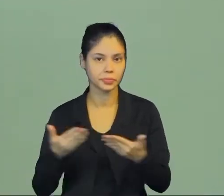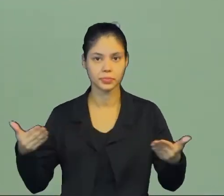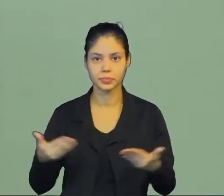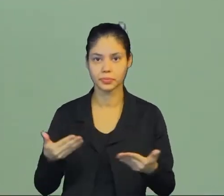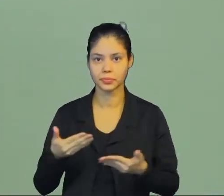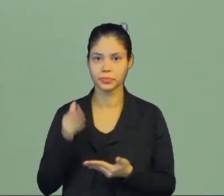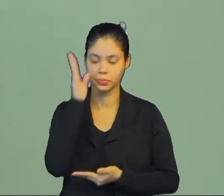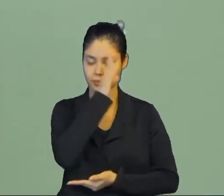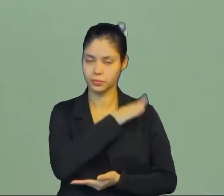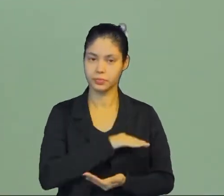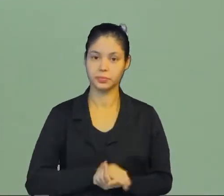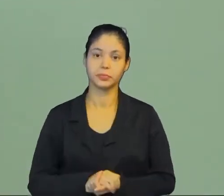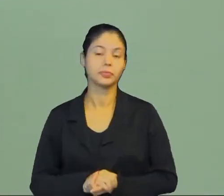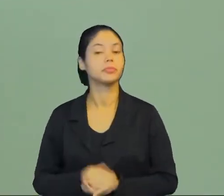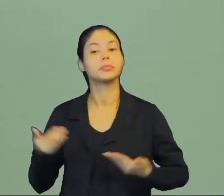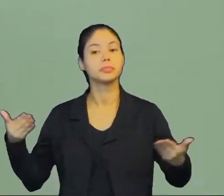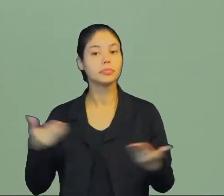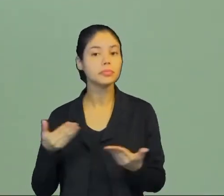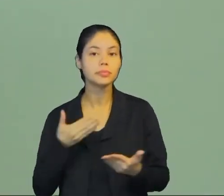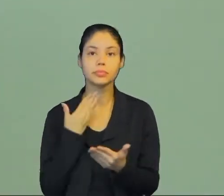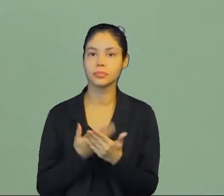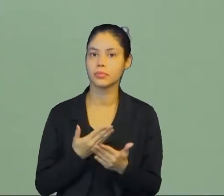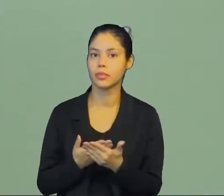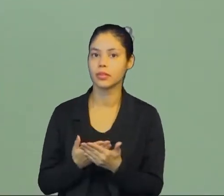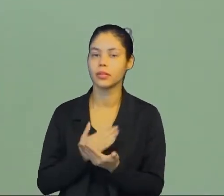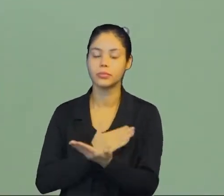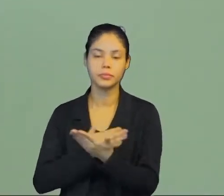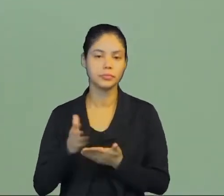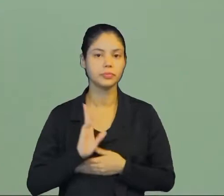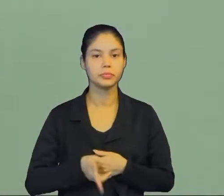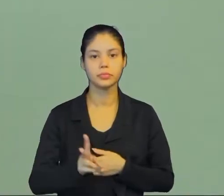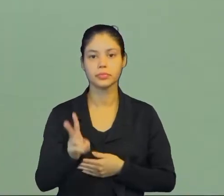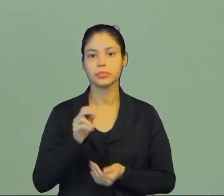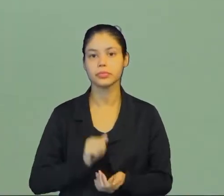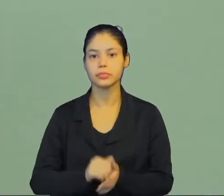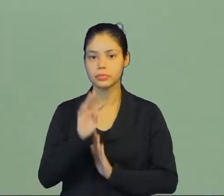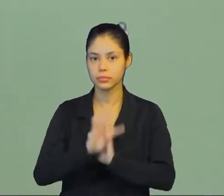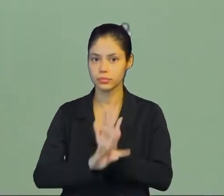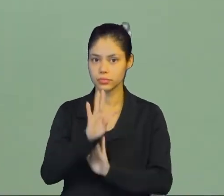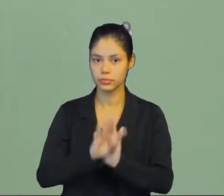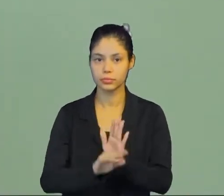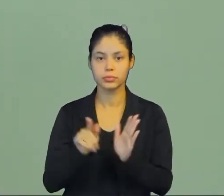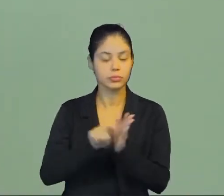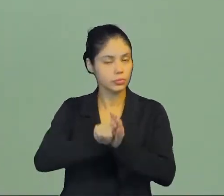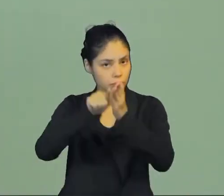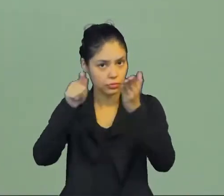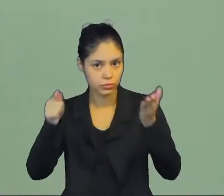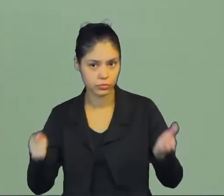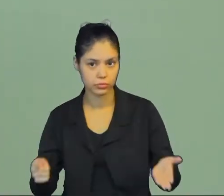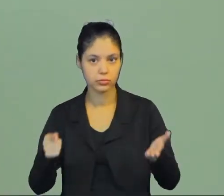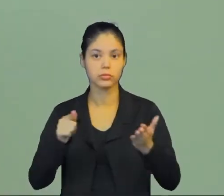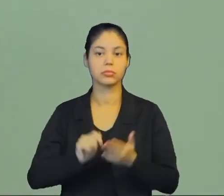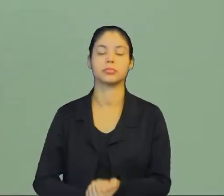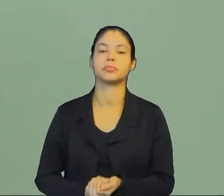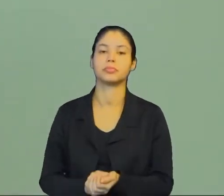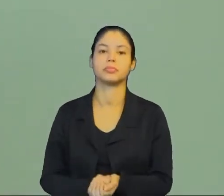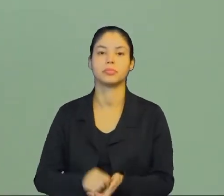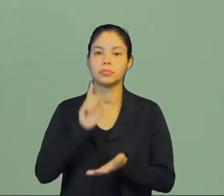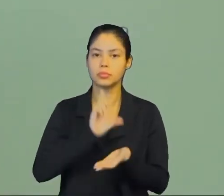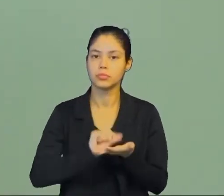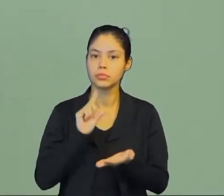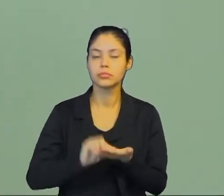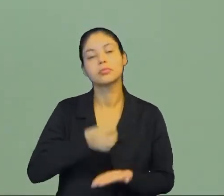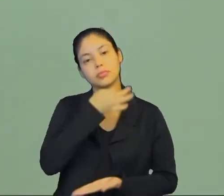de hoje. A nossa aula hoje, nós iremos dar continuidade em textos jornalísticos, que são os artigos